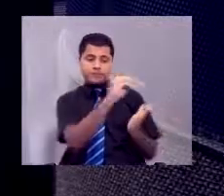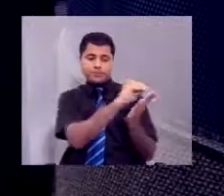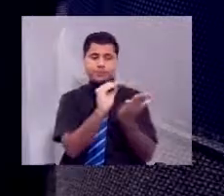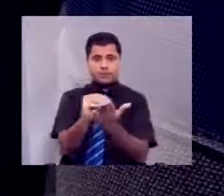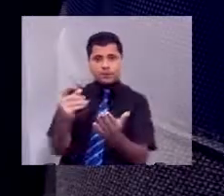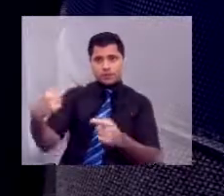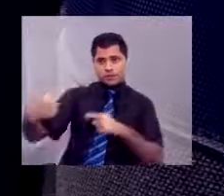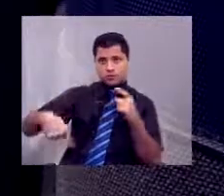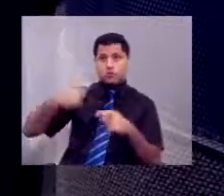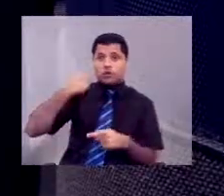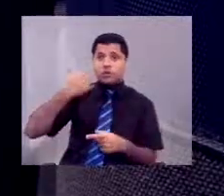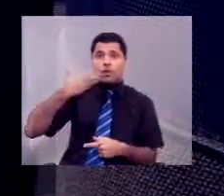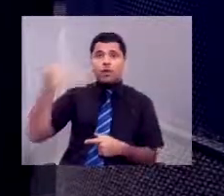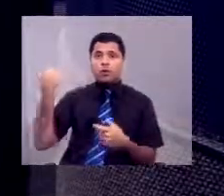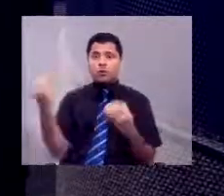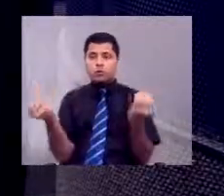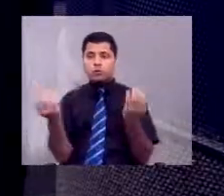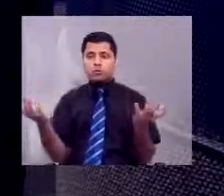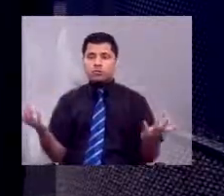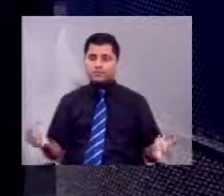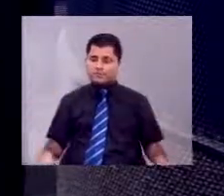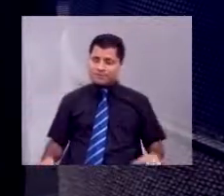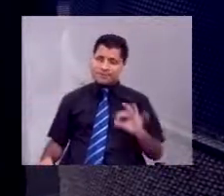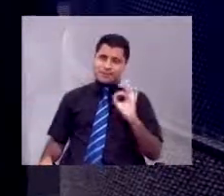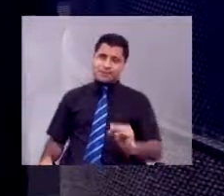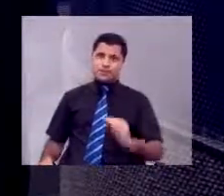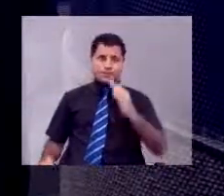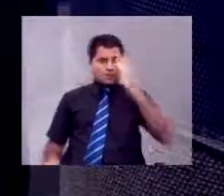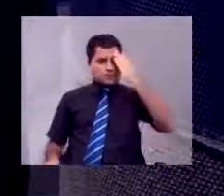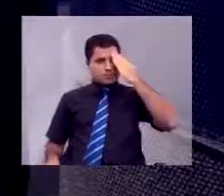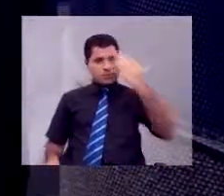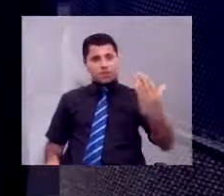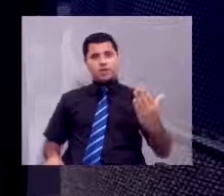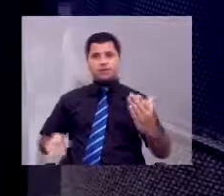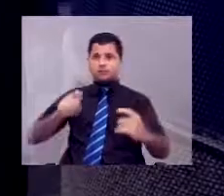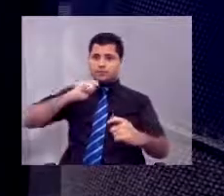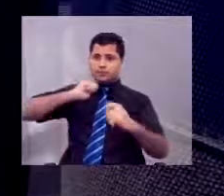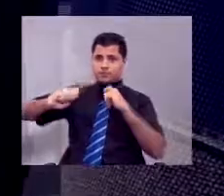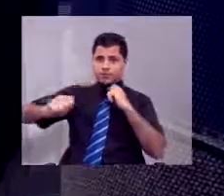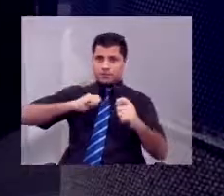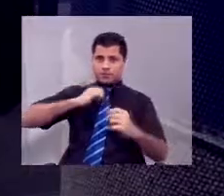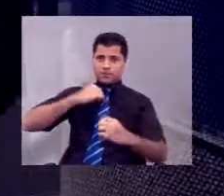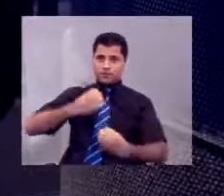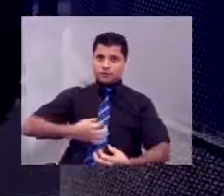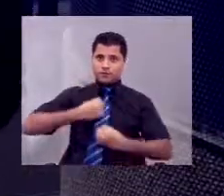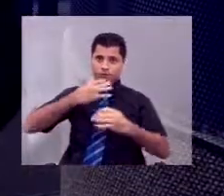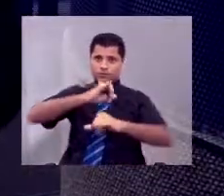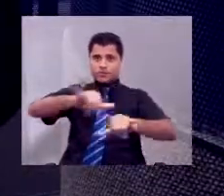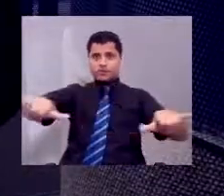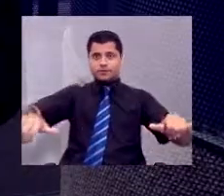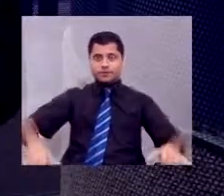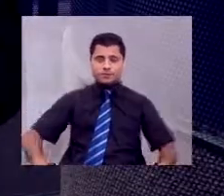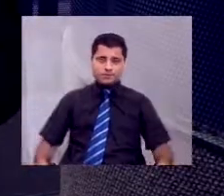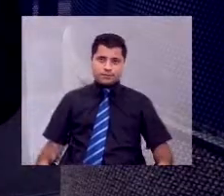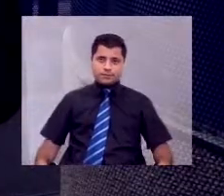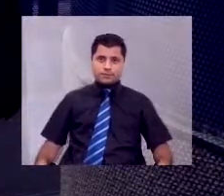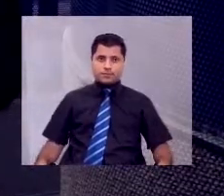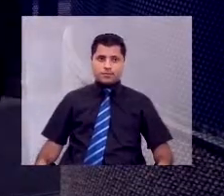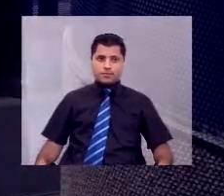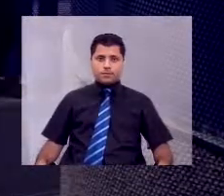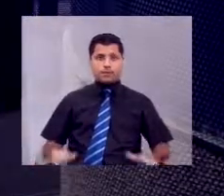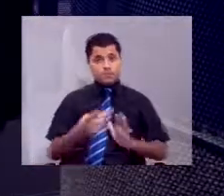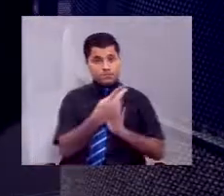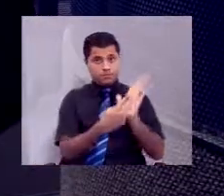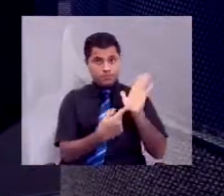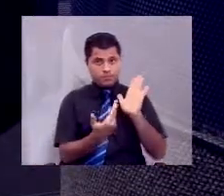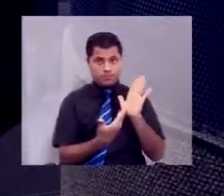é melhor para a cidade. Então tá certo, vereador. Muito obrigada pela sua entrevista, pelas informações. Tá. E esse projeto é tão importante